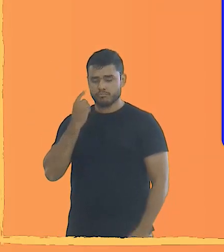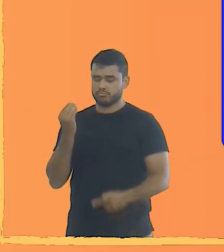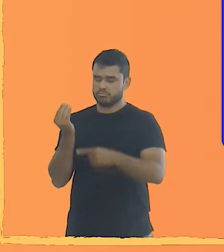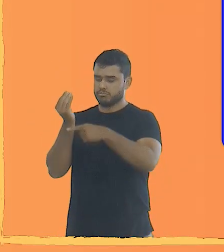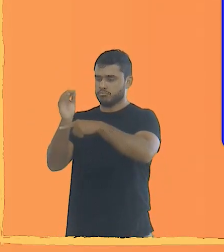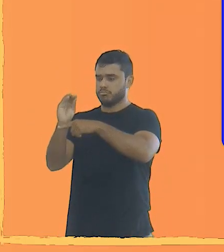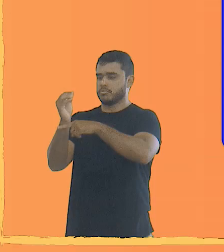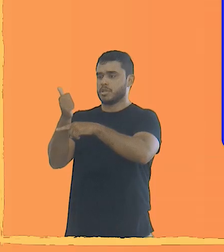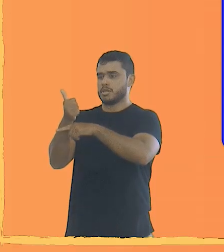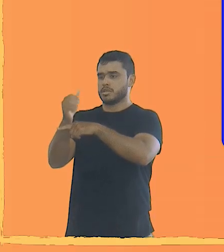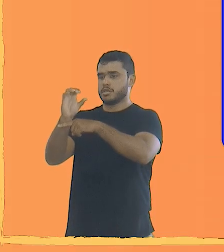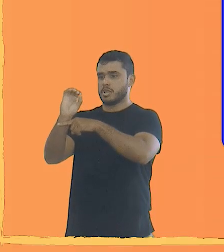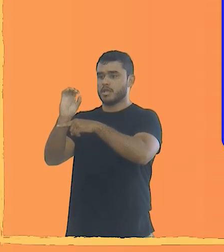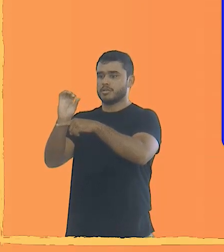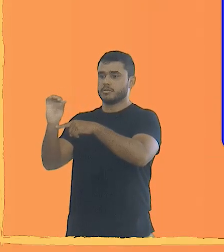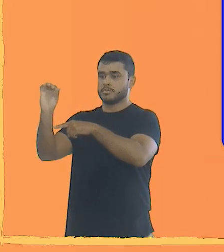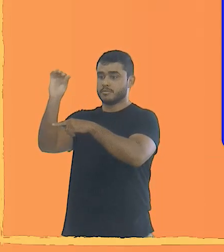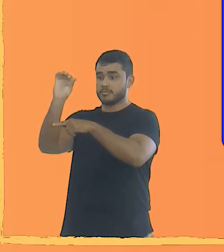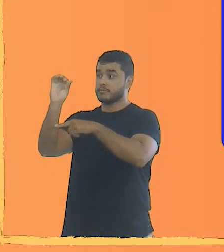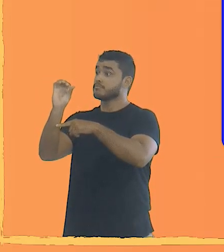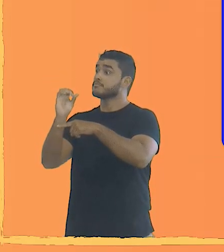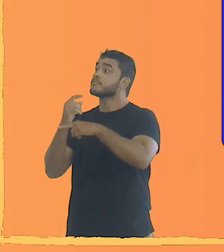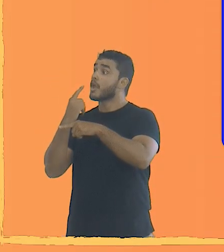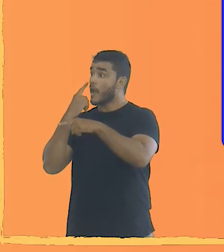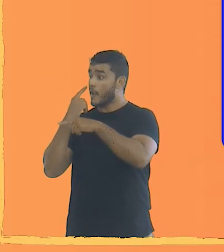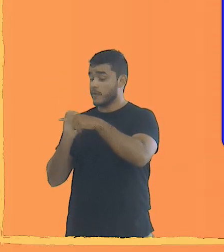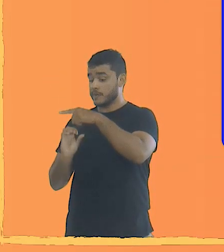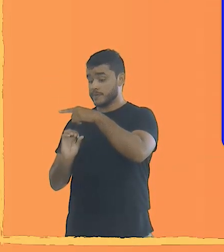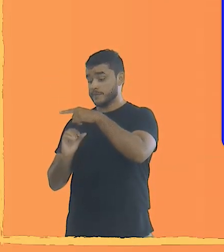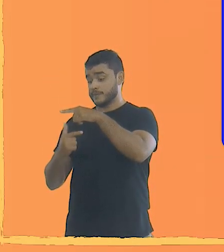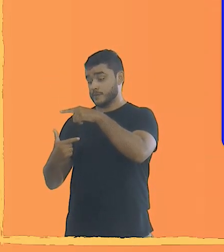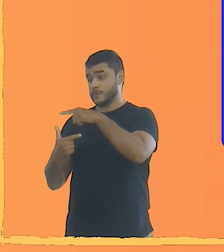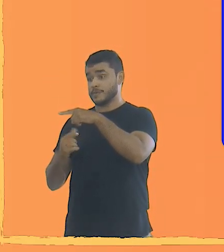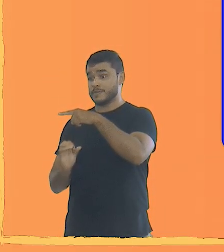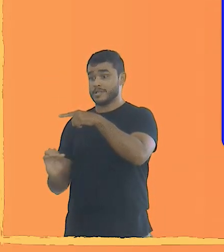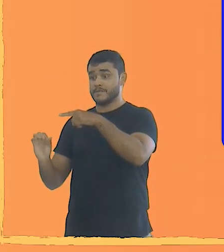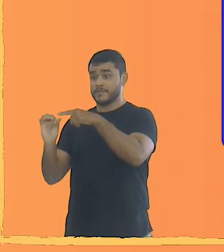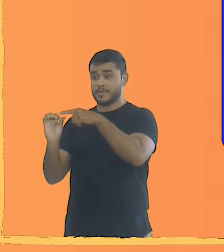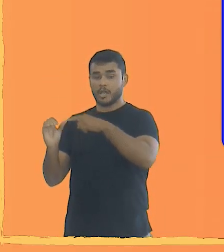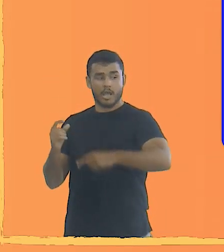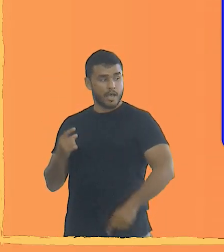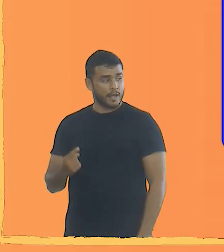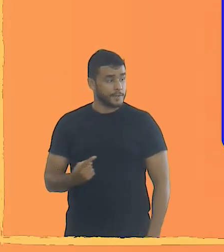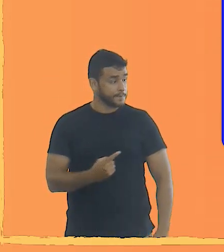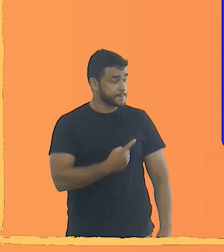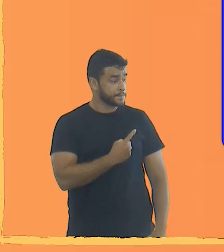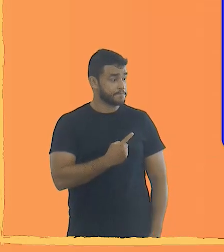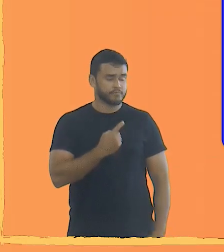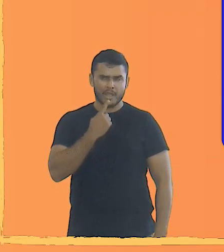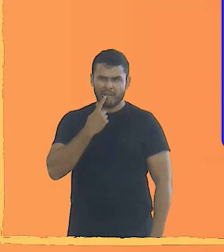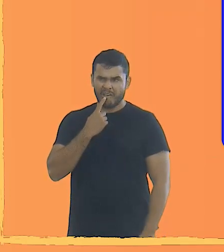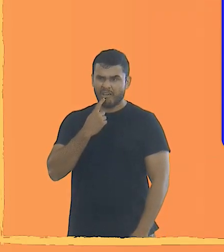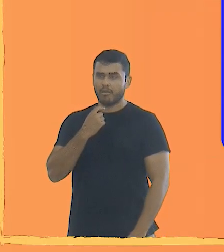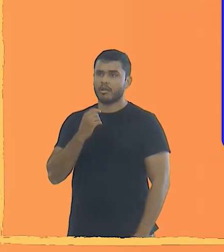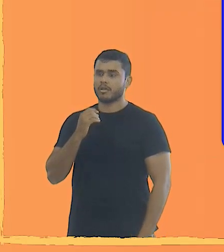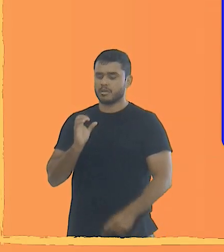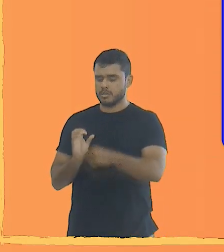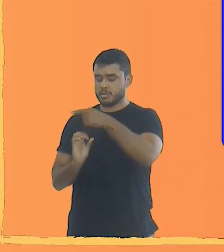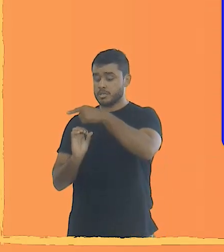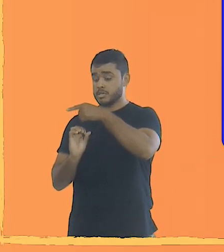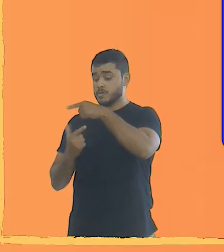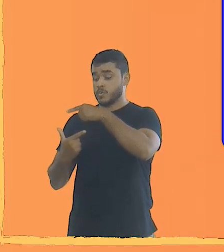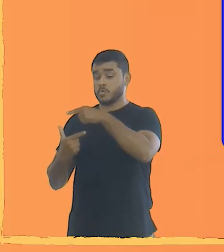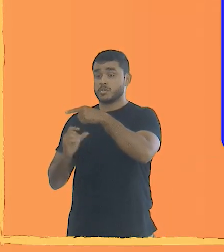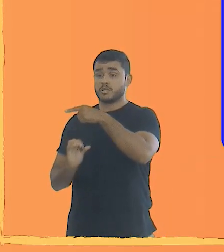modelo? 62 elevado a 6. Lembrar que 62 elevado a 6 é porque o 62